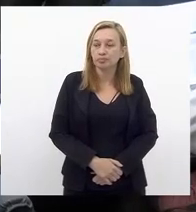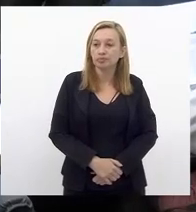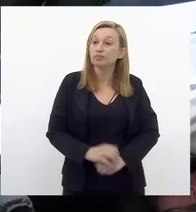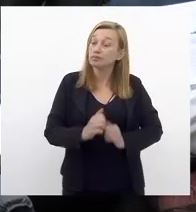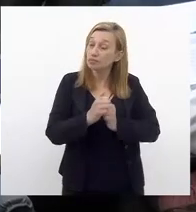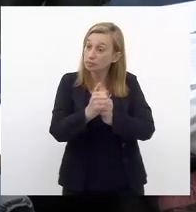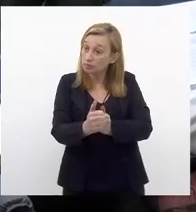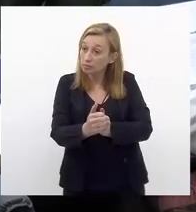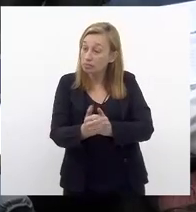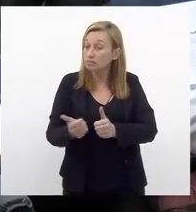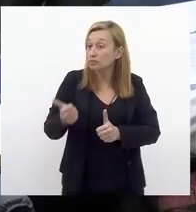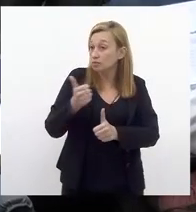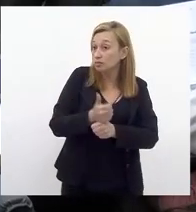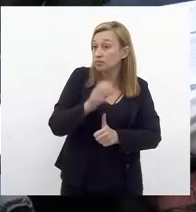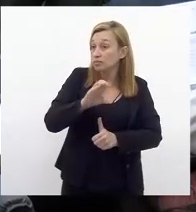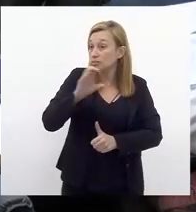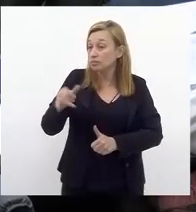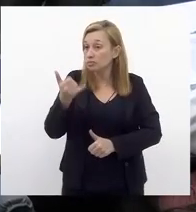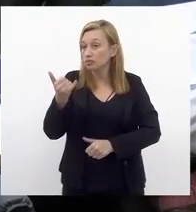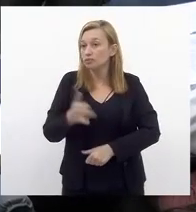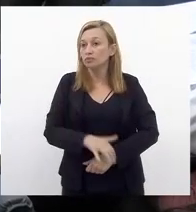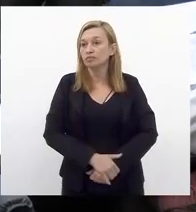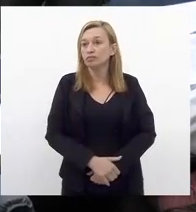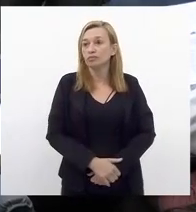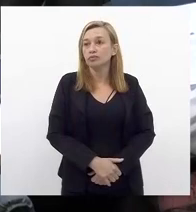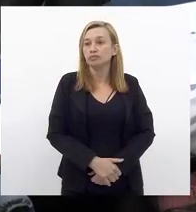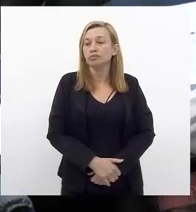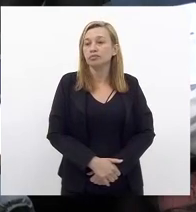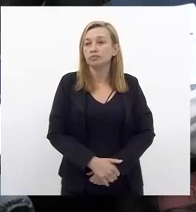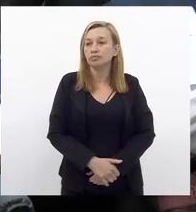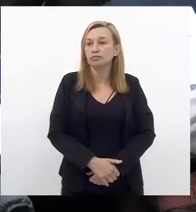acompanha o substitutivo da ccj